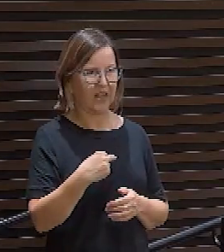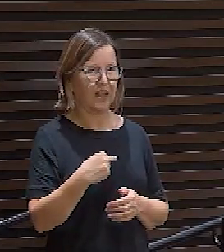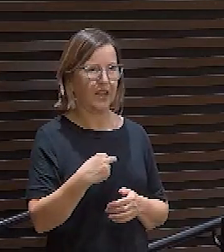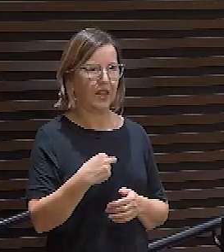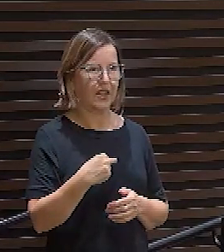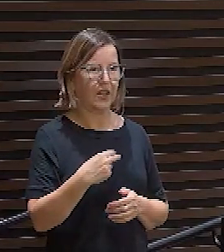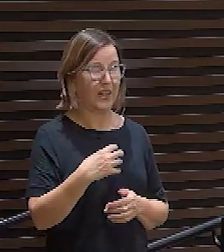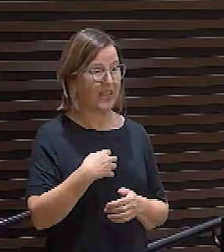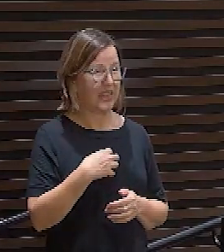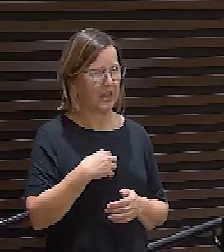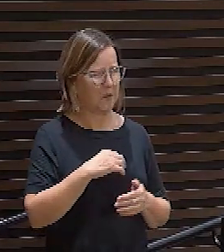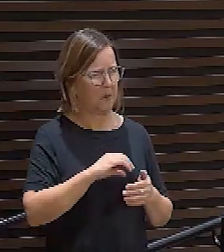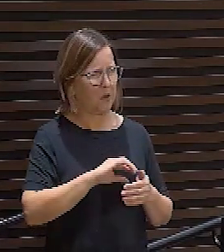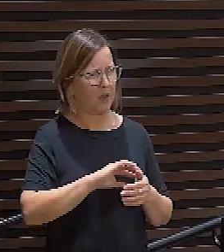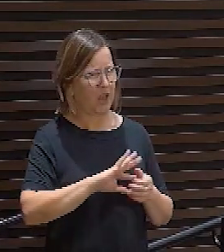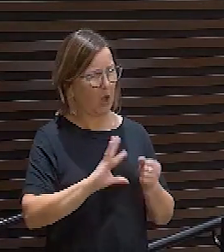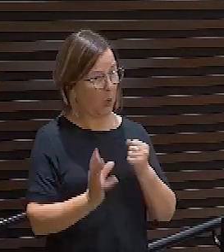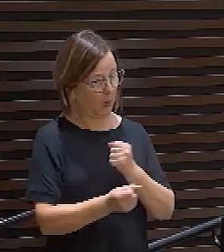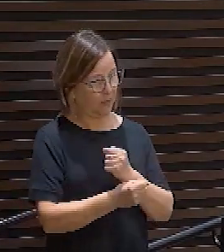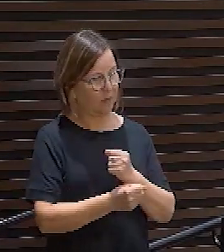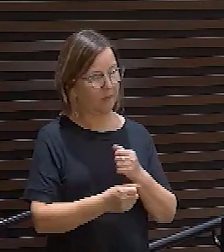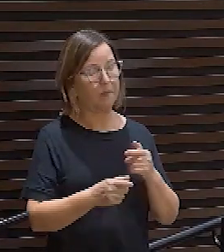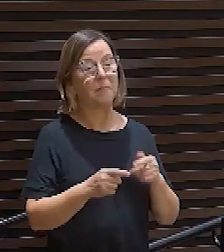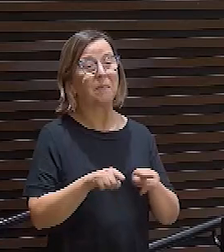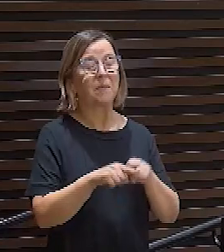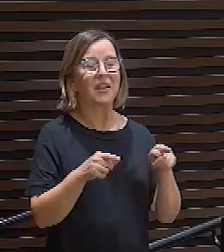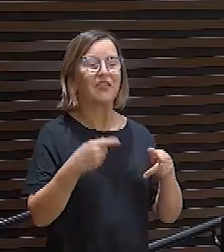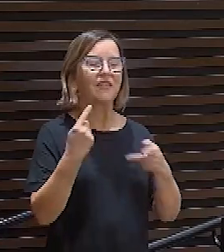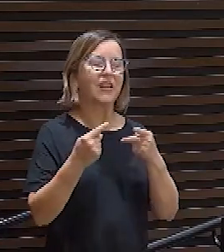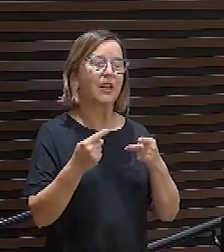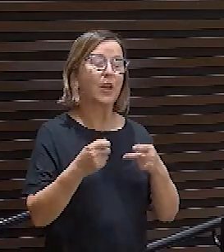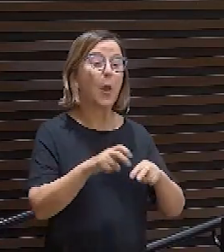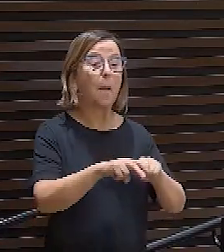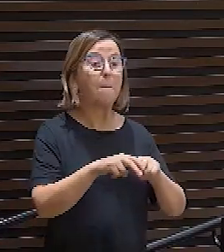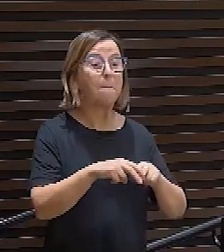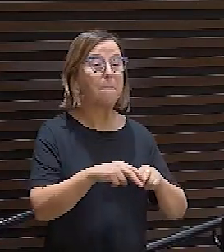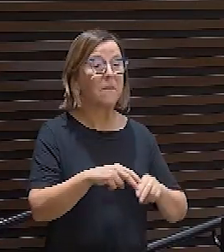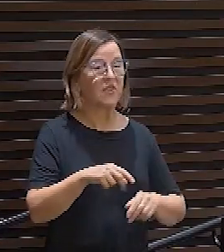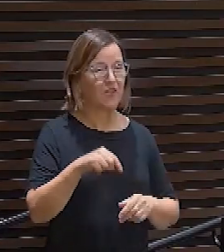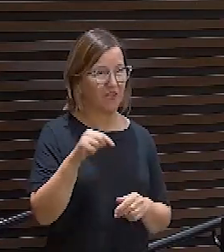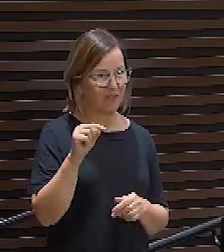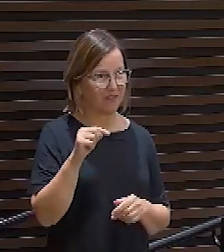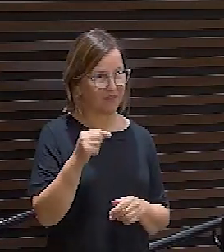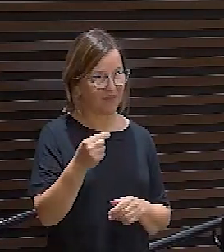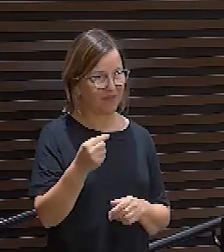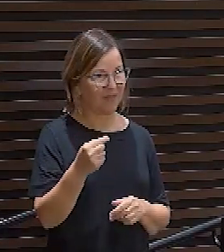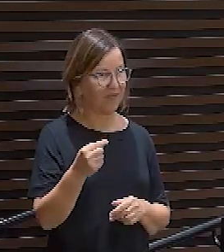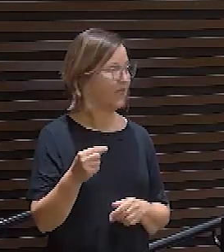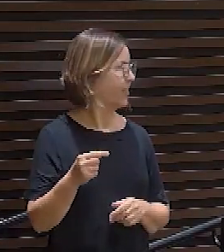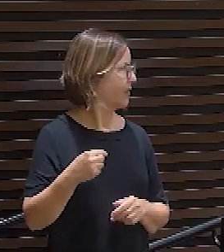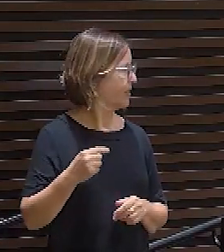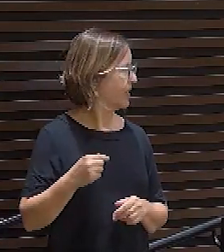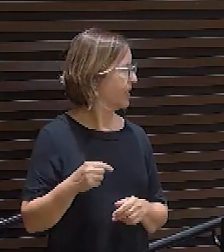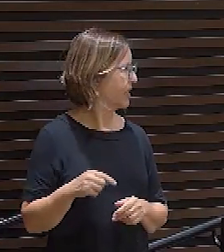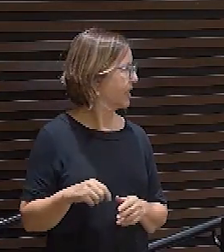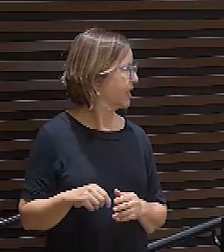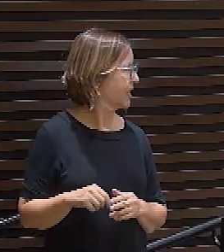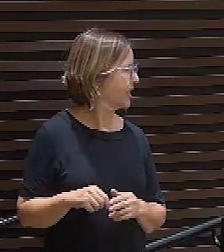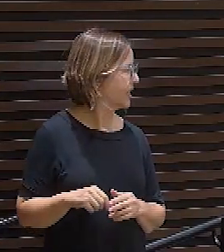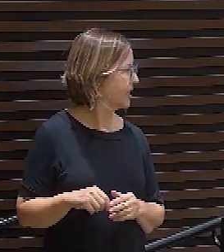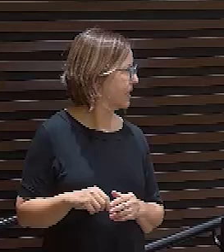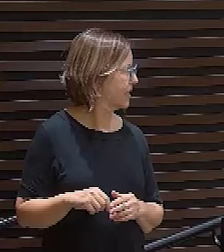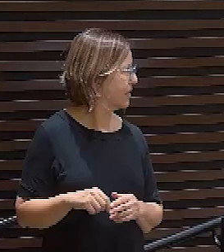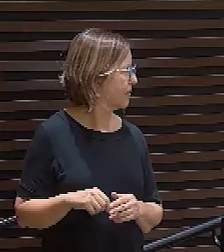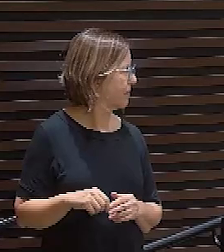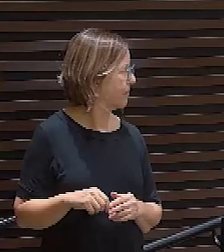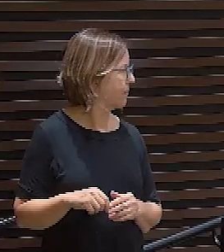filho, por você, eu vou ficar meio vesgo aqui e fingir que o Bruno é limpo. Não